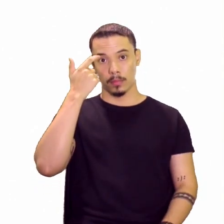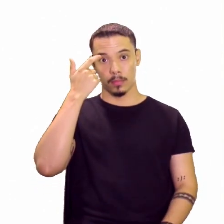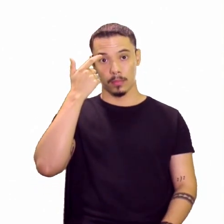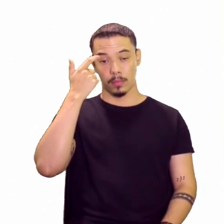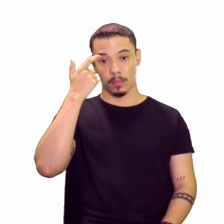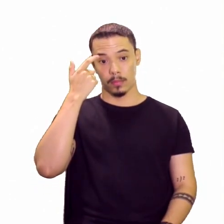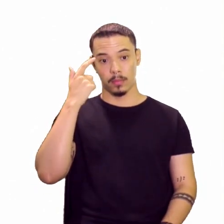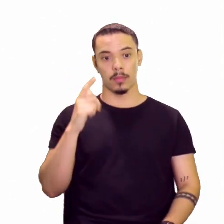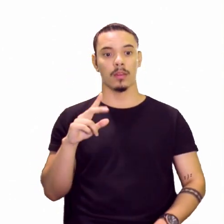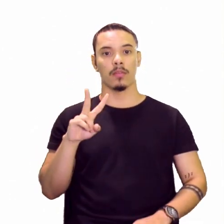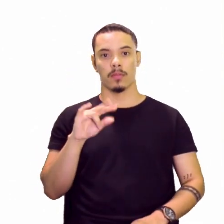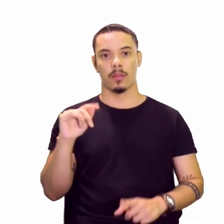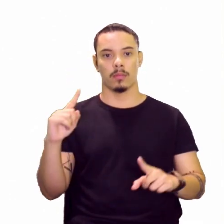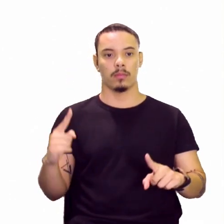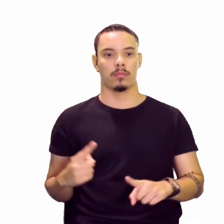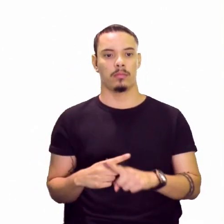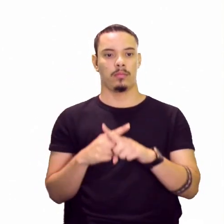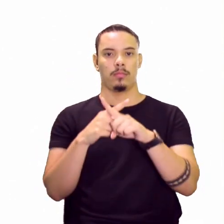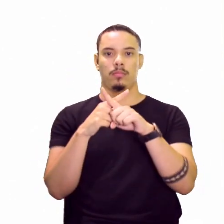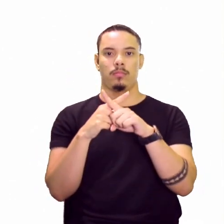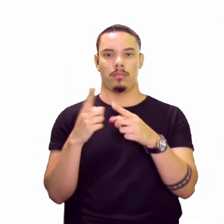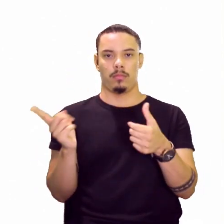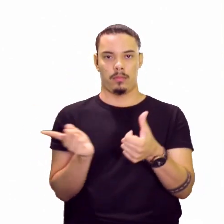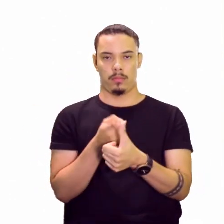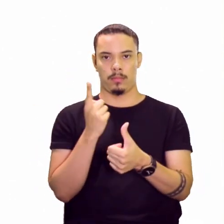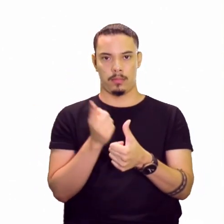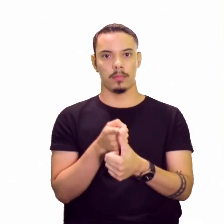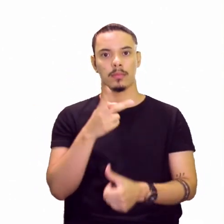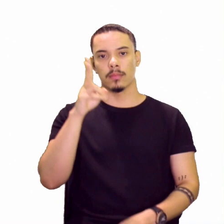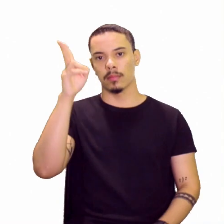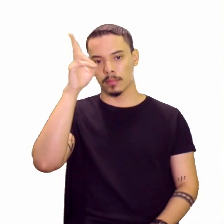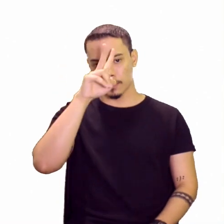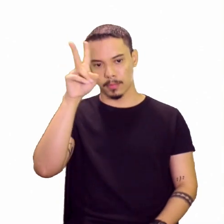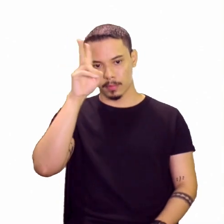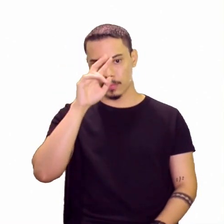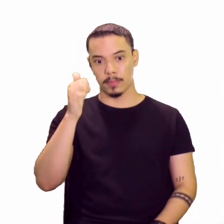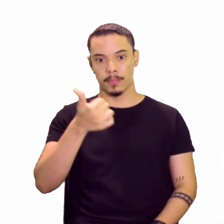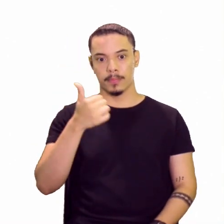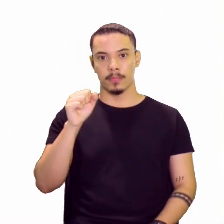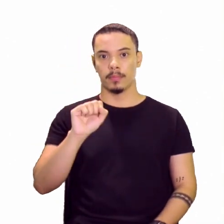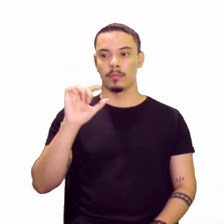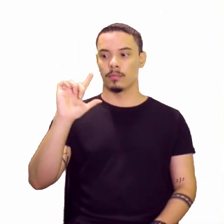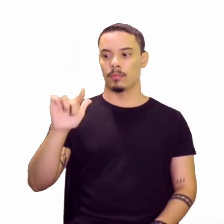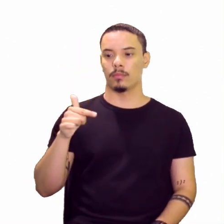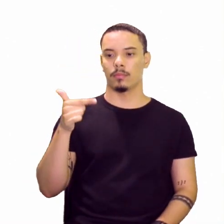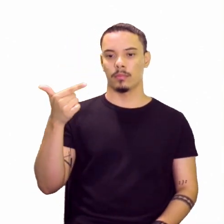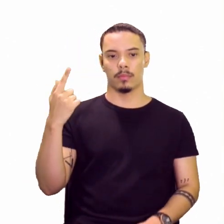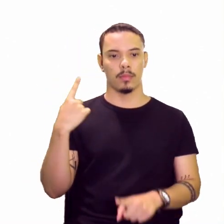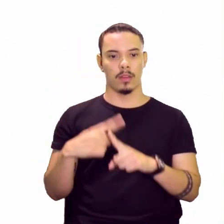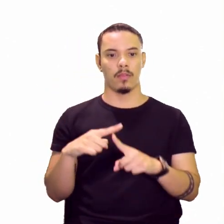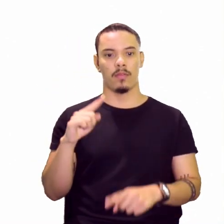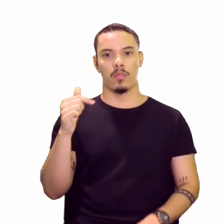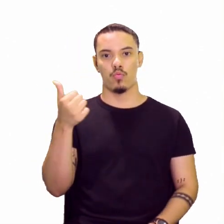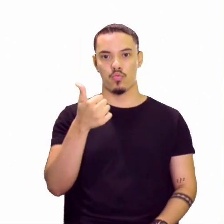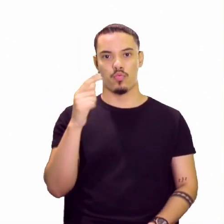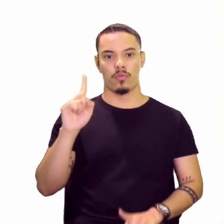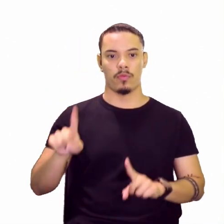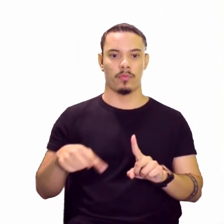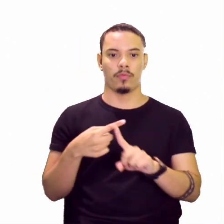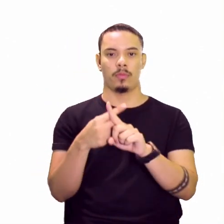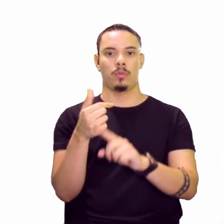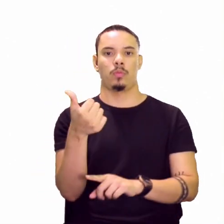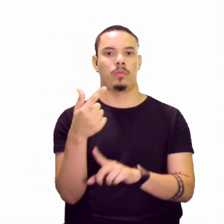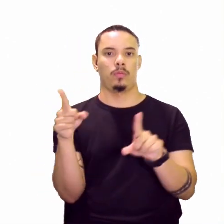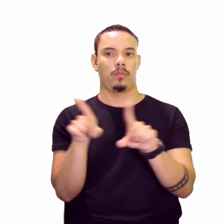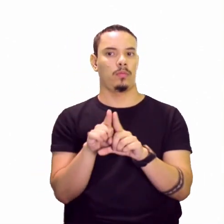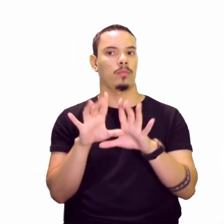Tá aqui, multiplica, primeira multiplicação. Lembrando que o primeiro leva ao quadrado, 8 ao quadrado, vezes 1, vezes 1, né? Tudo é 1